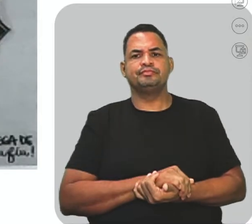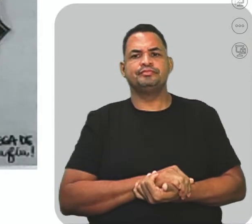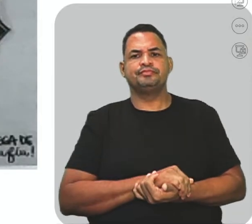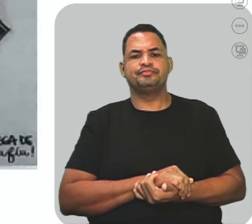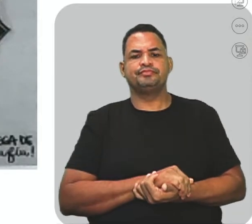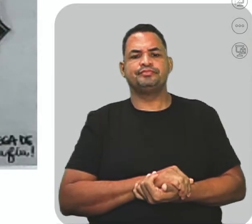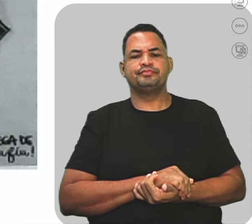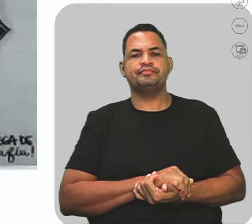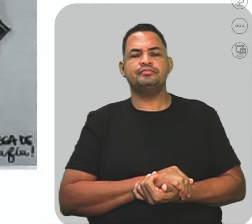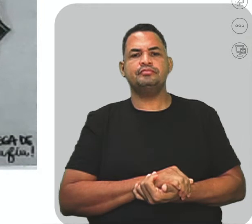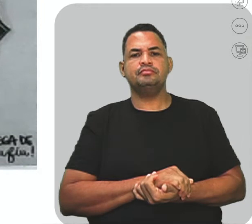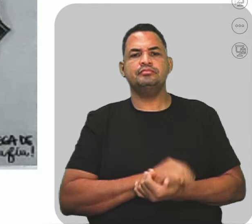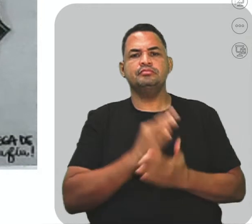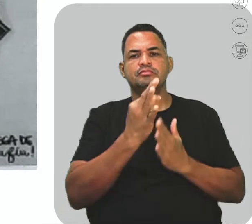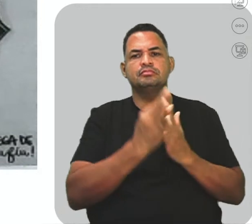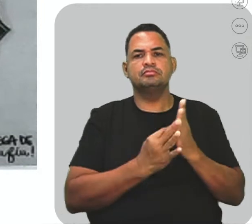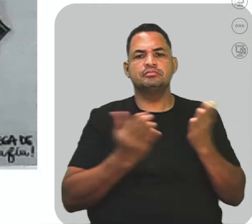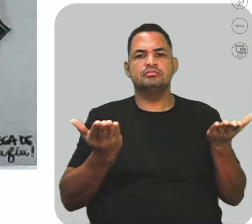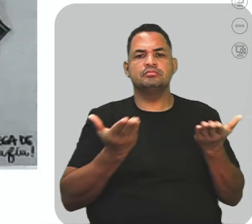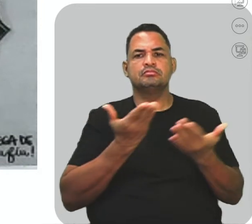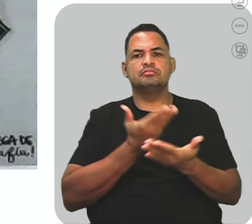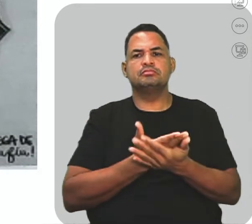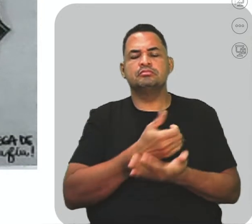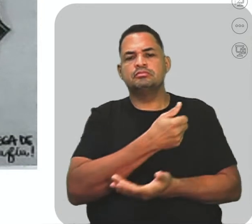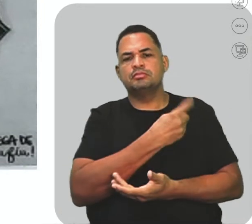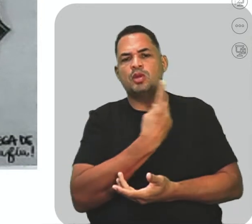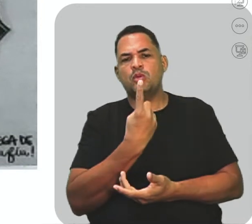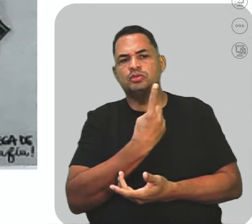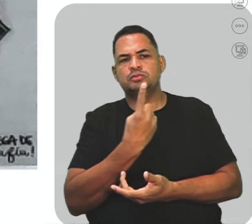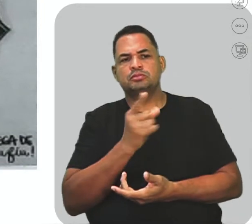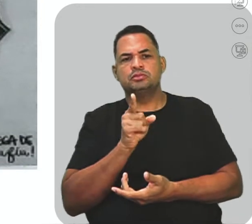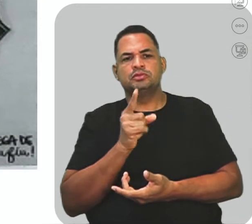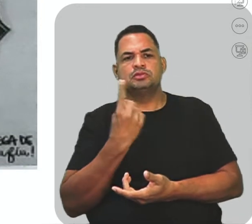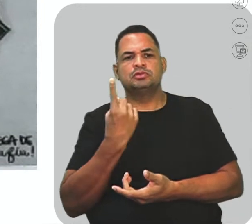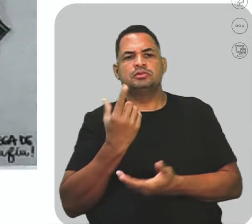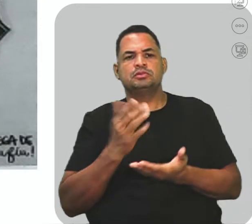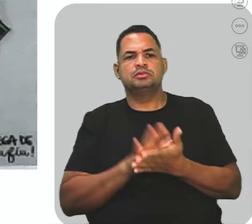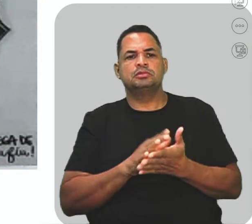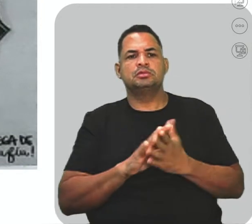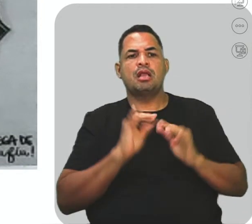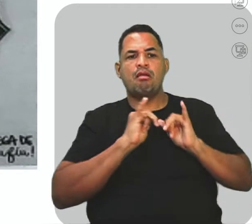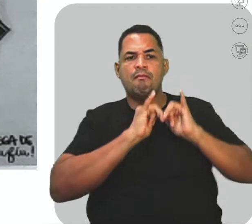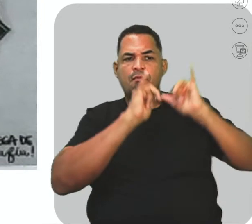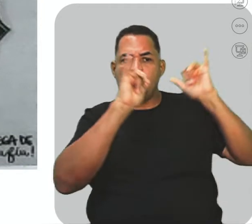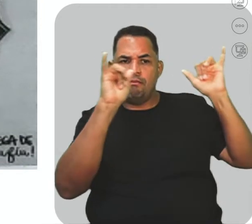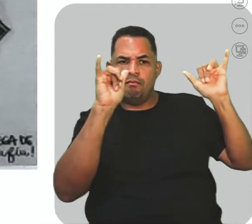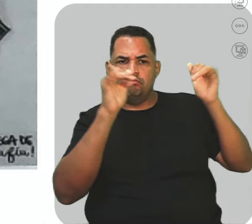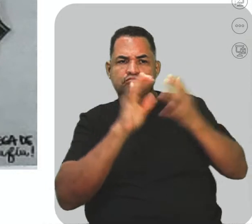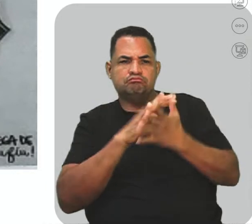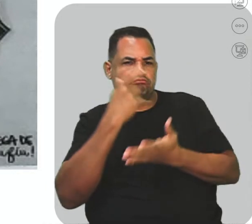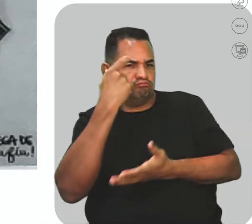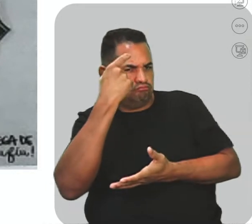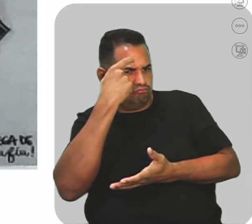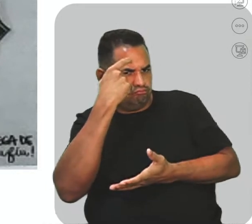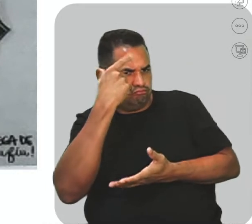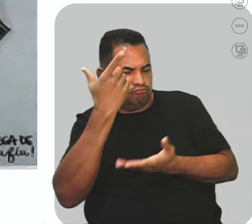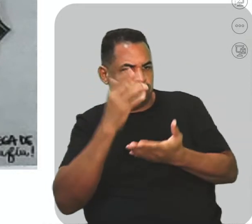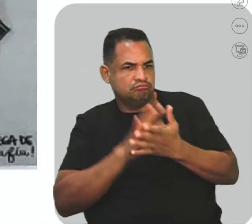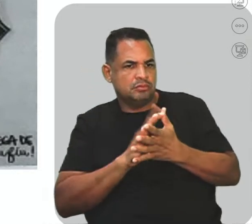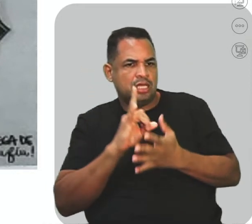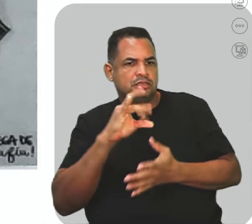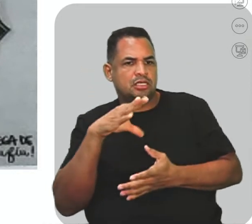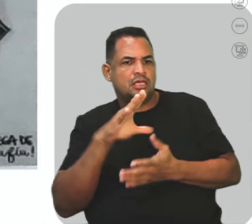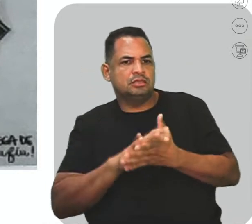pelas mulheres, texto atual, na nossa aula 11.1. Essa campanha, né, de conscientização sobre